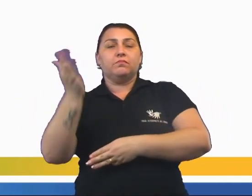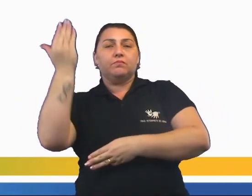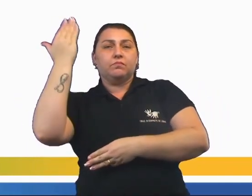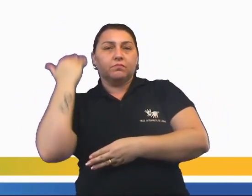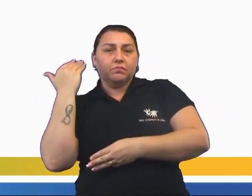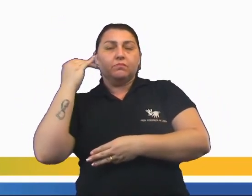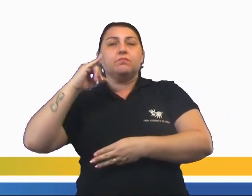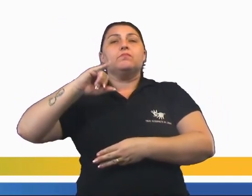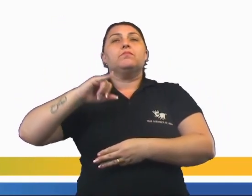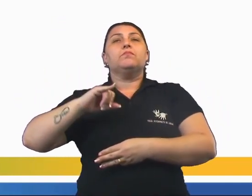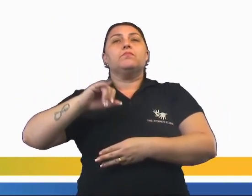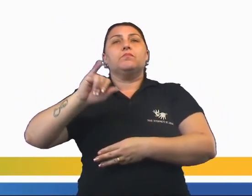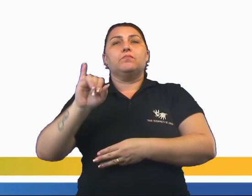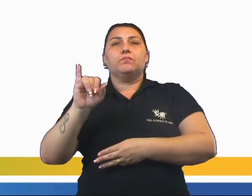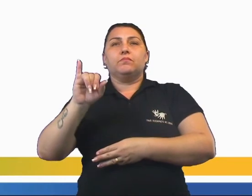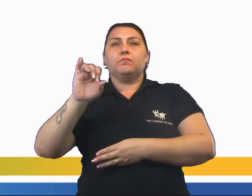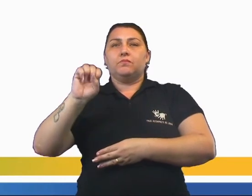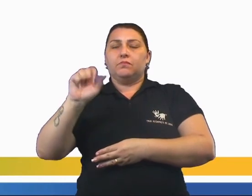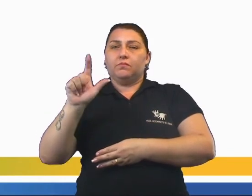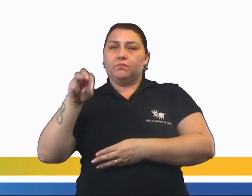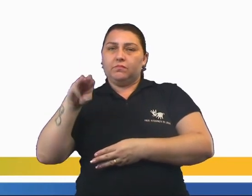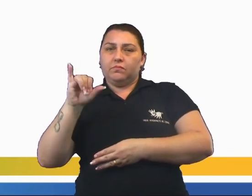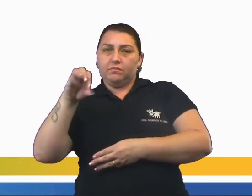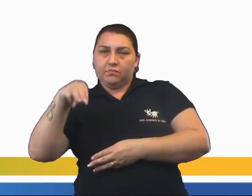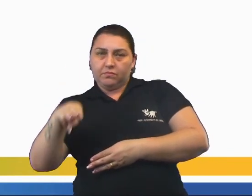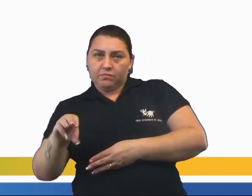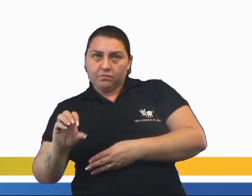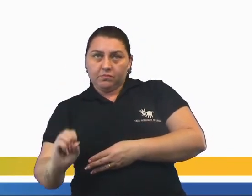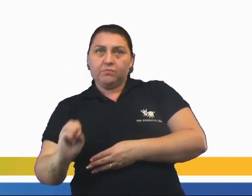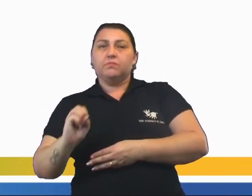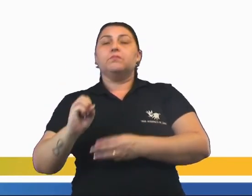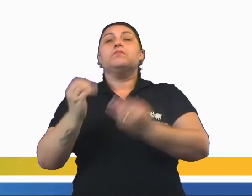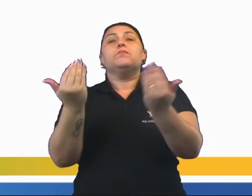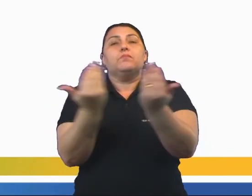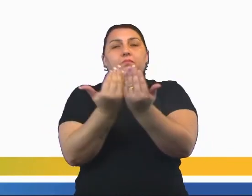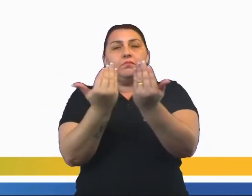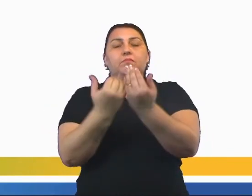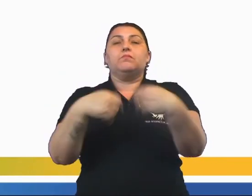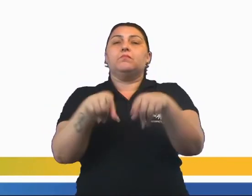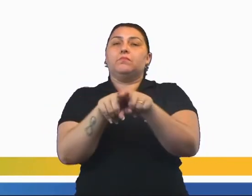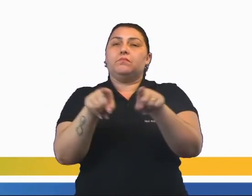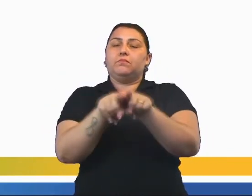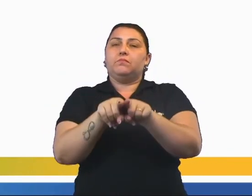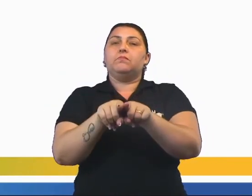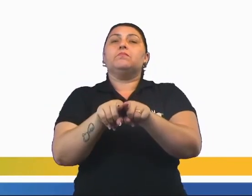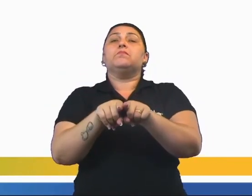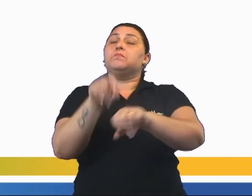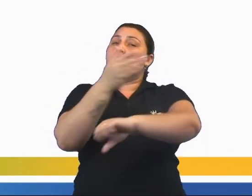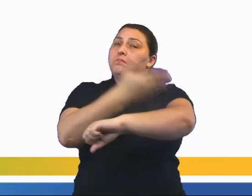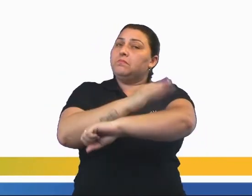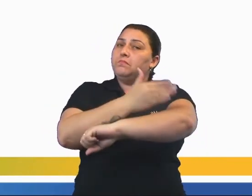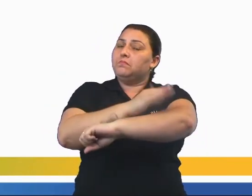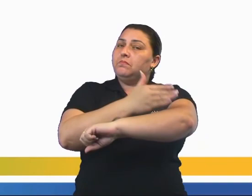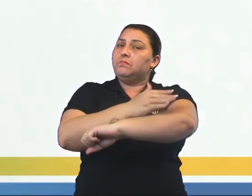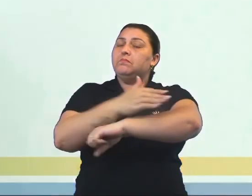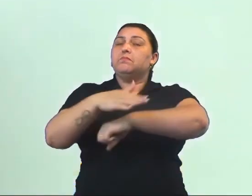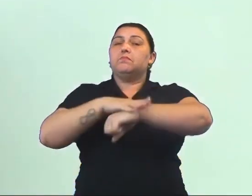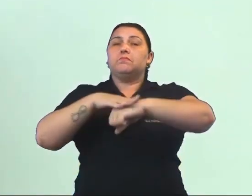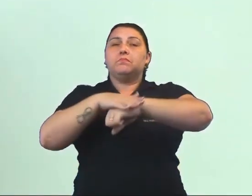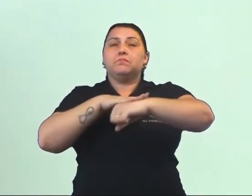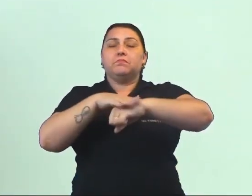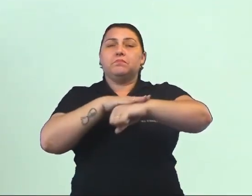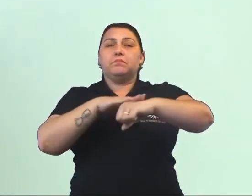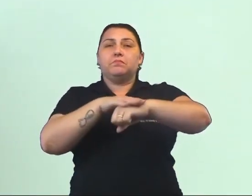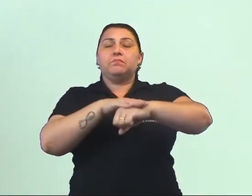mais nova delas, para que você veja quais são as semelhanças. Dessa maneira você está treinando um